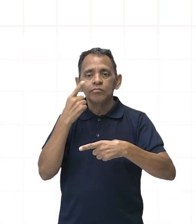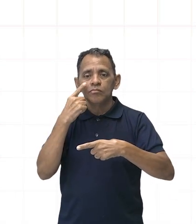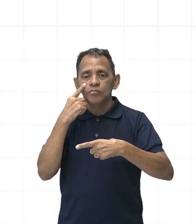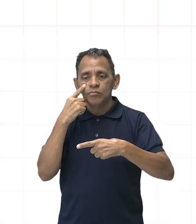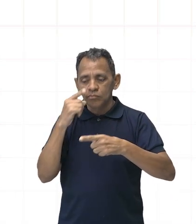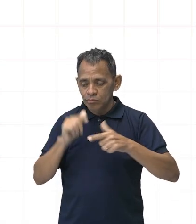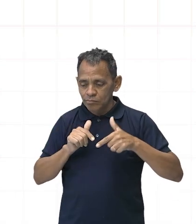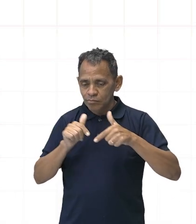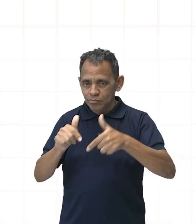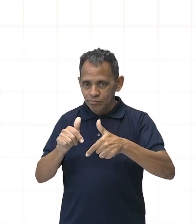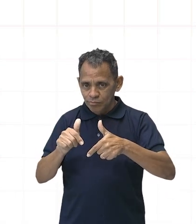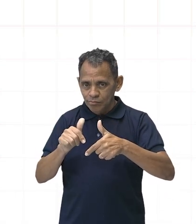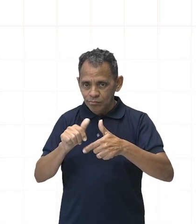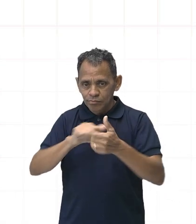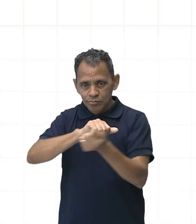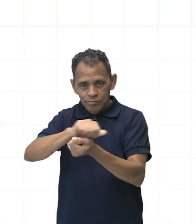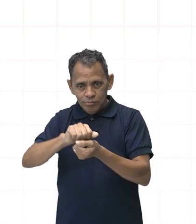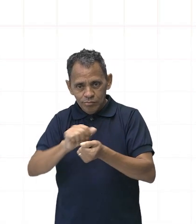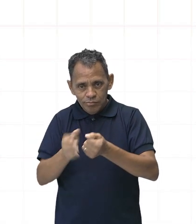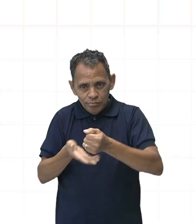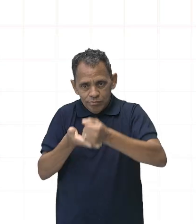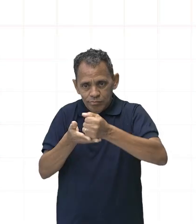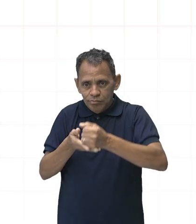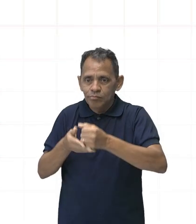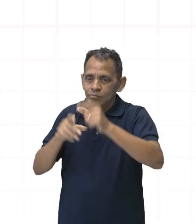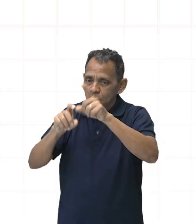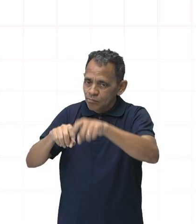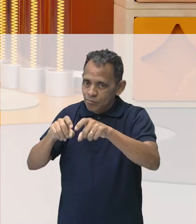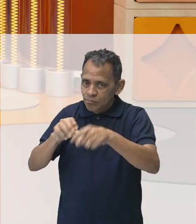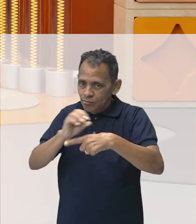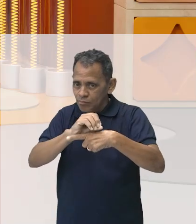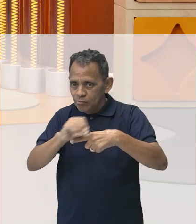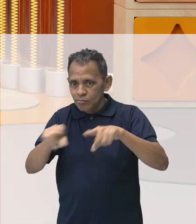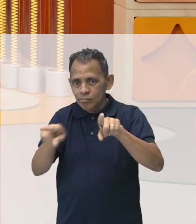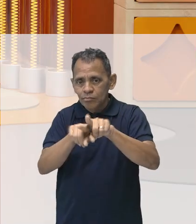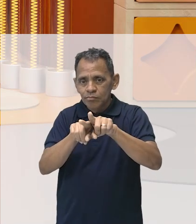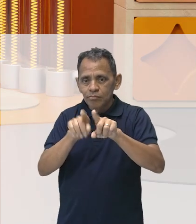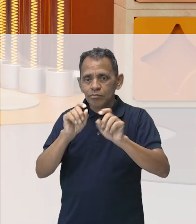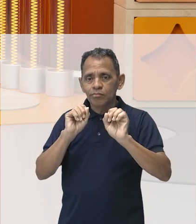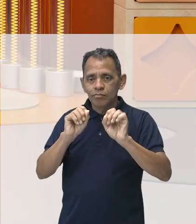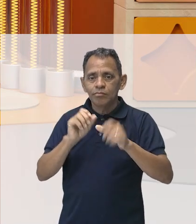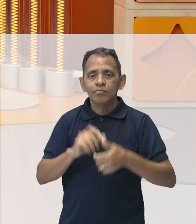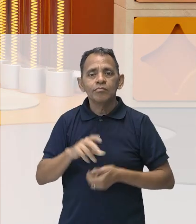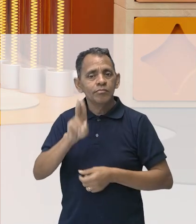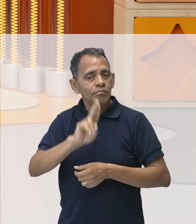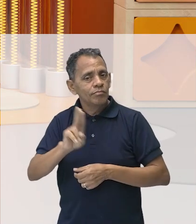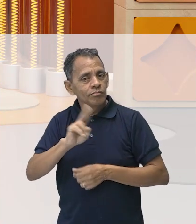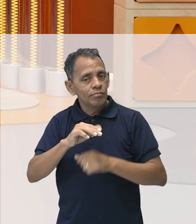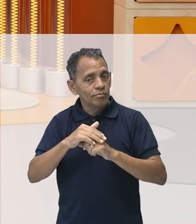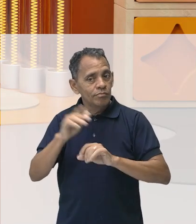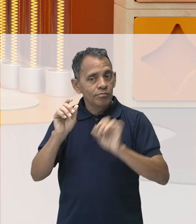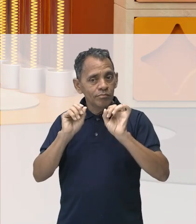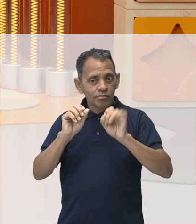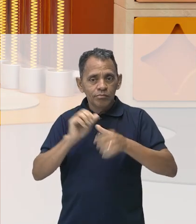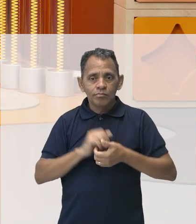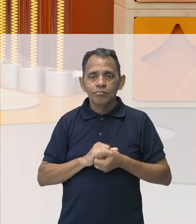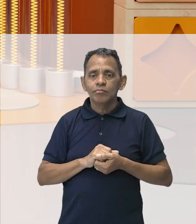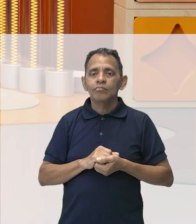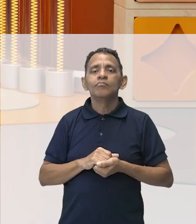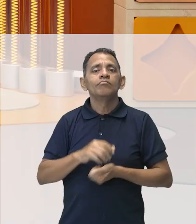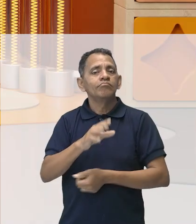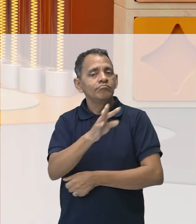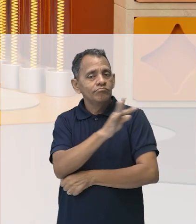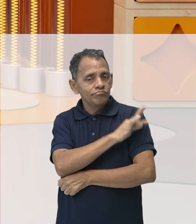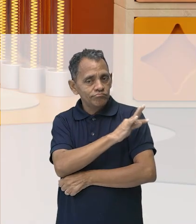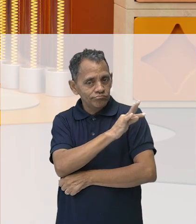atividade de sustentabilidade, agricultura orgânica, também tem sido muito utilizado, tá? Com técnicas